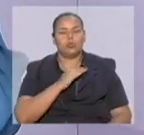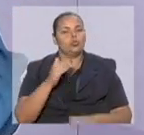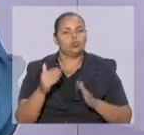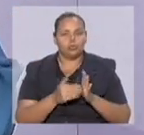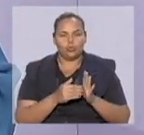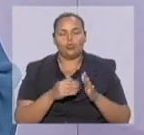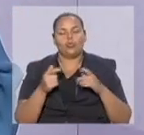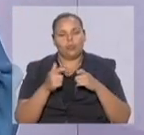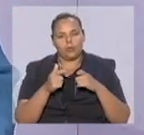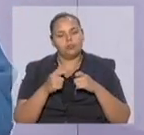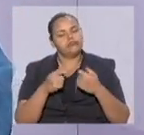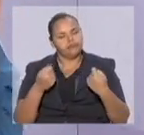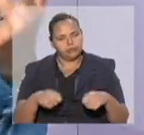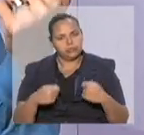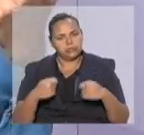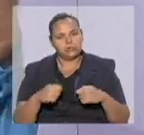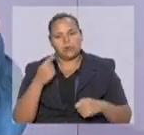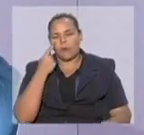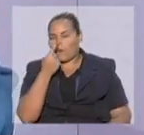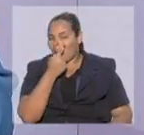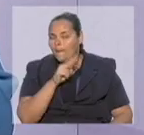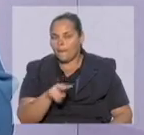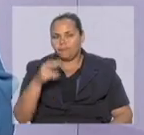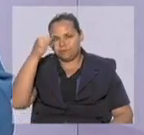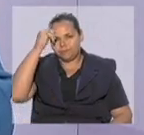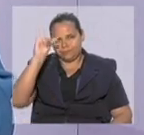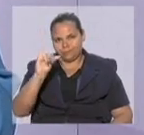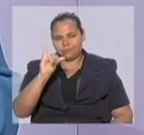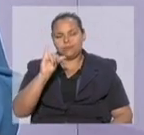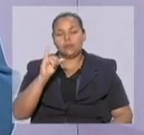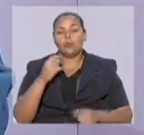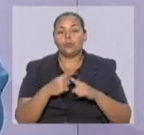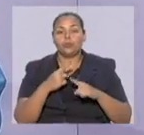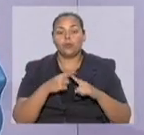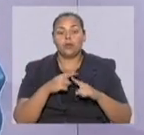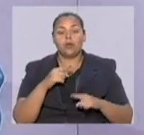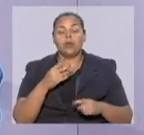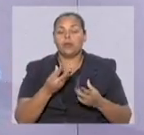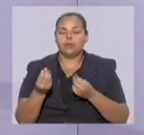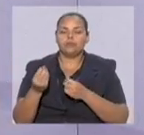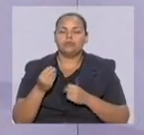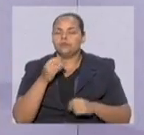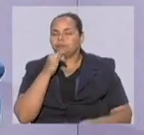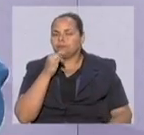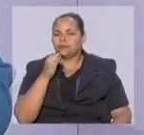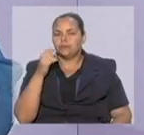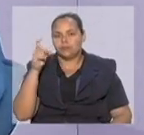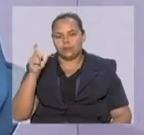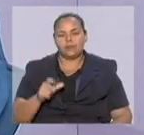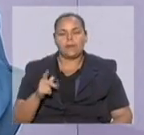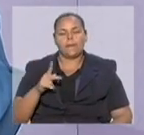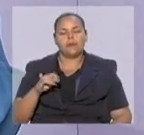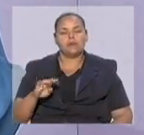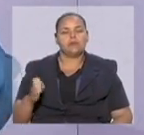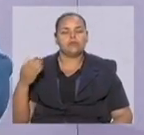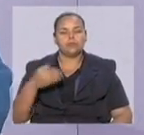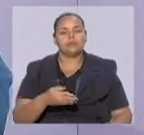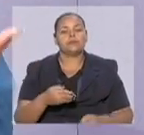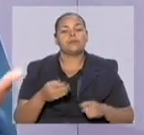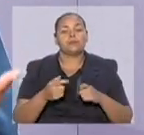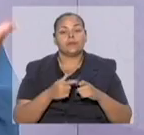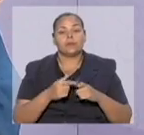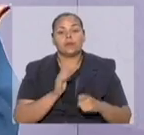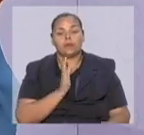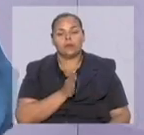todo médico tem que ter esse olhar de prevenção. Porque muitos dos pacientes o paciente vai em mim como cardiologista e